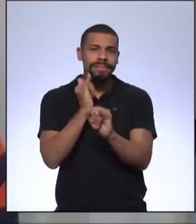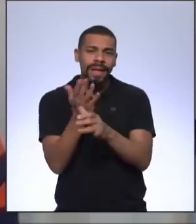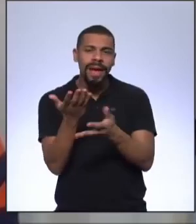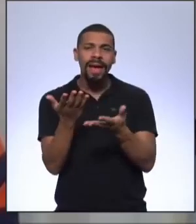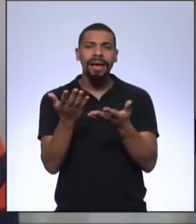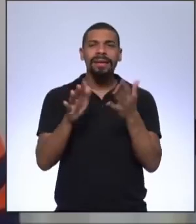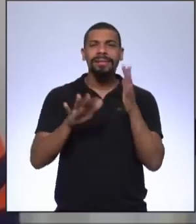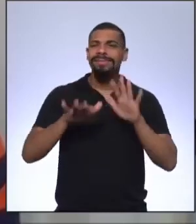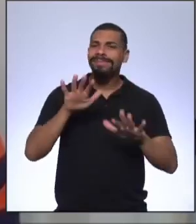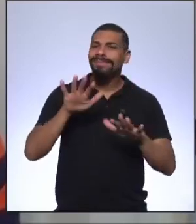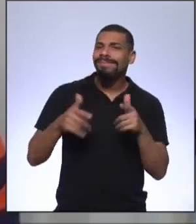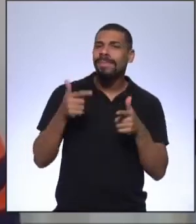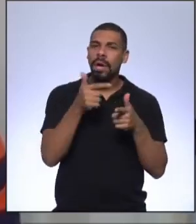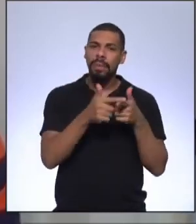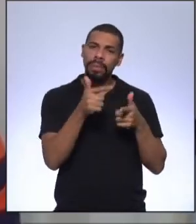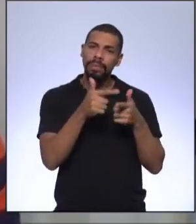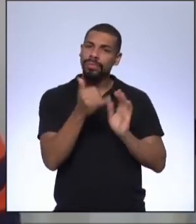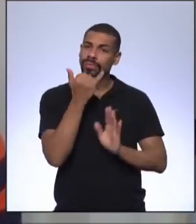boa, ok?